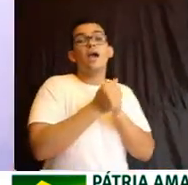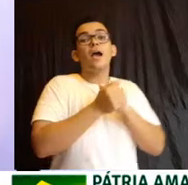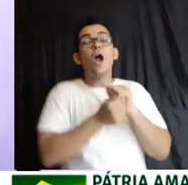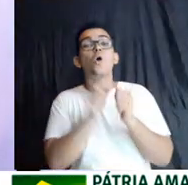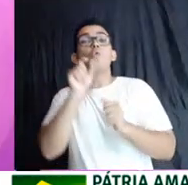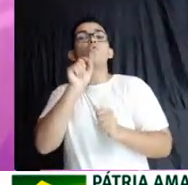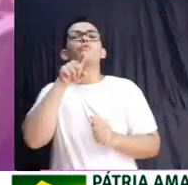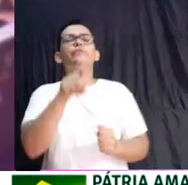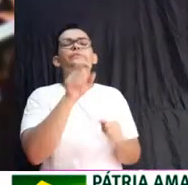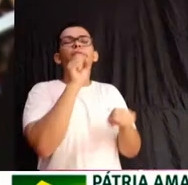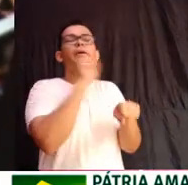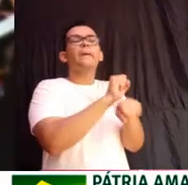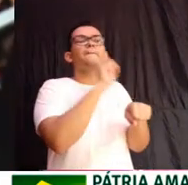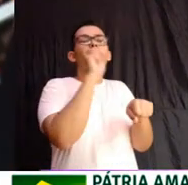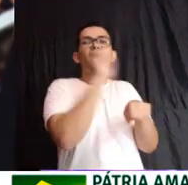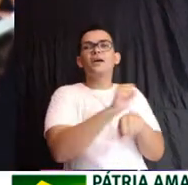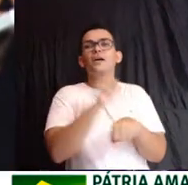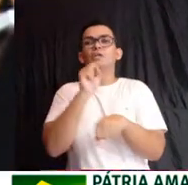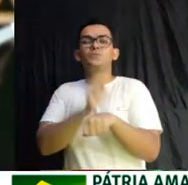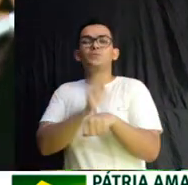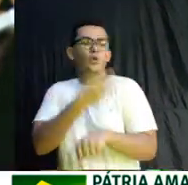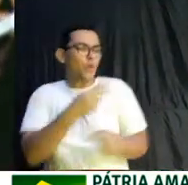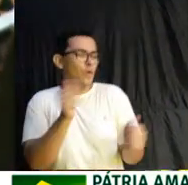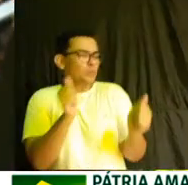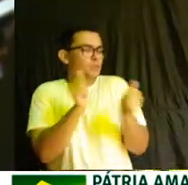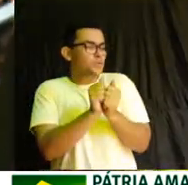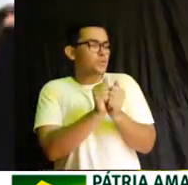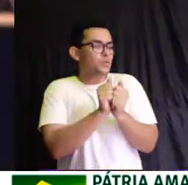é que cê tá esperando?